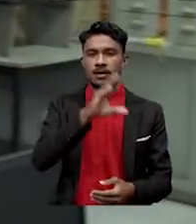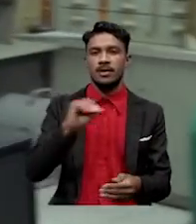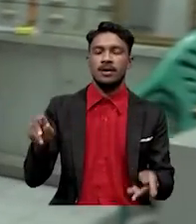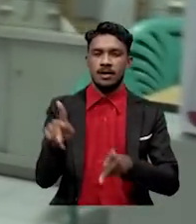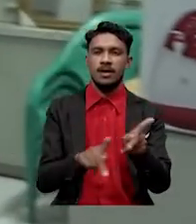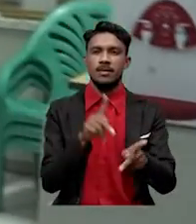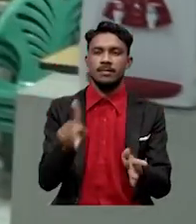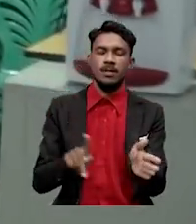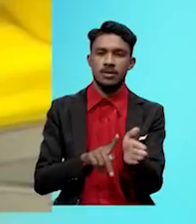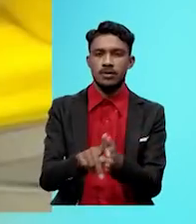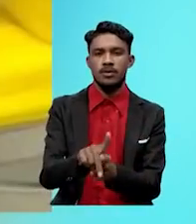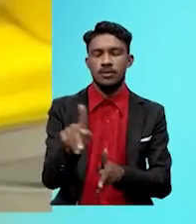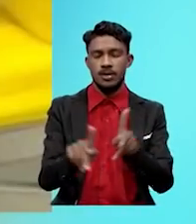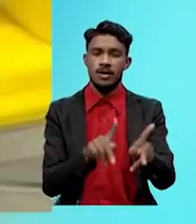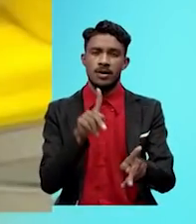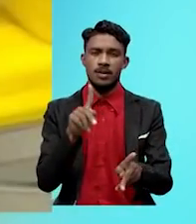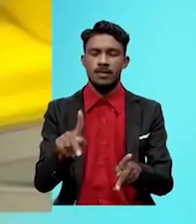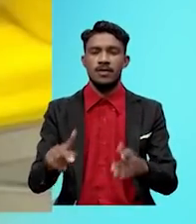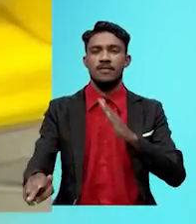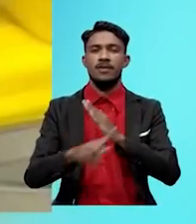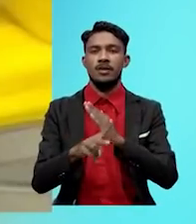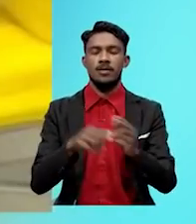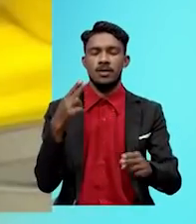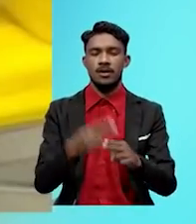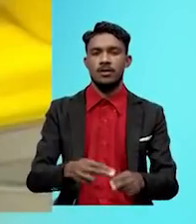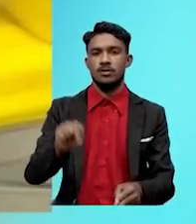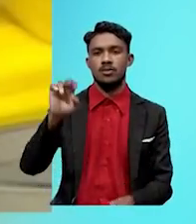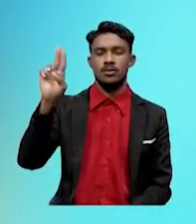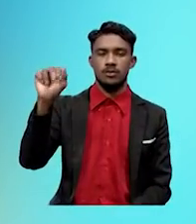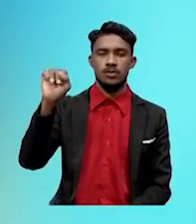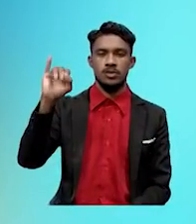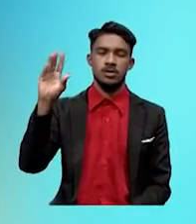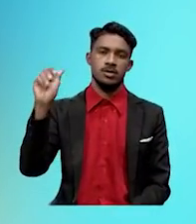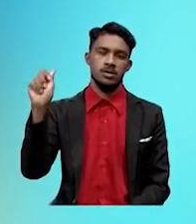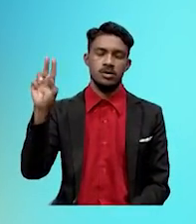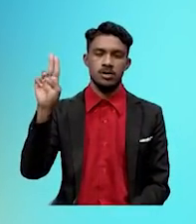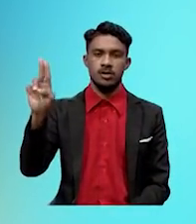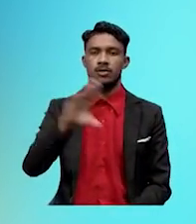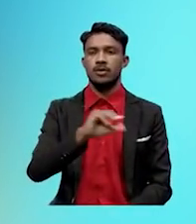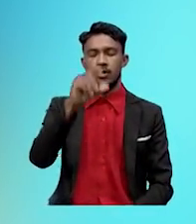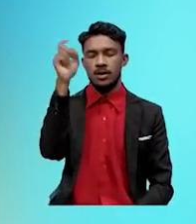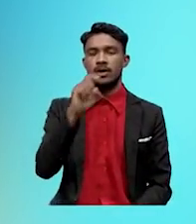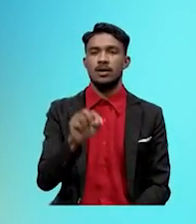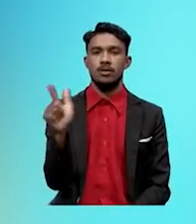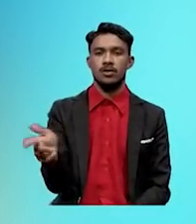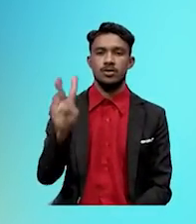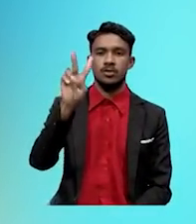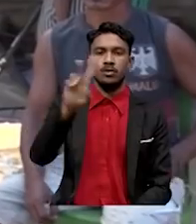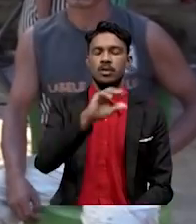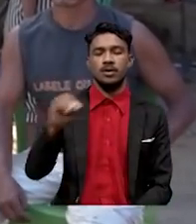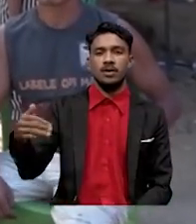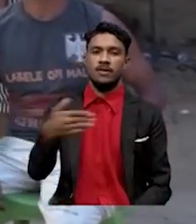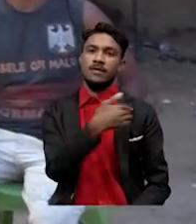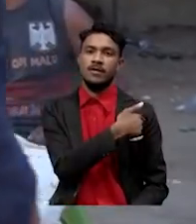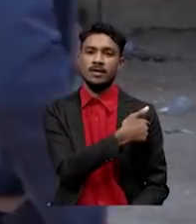sakruat ho disona mate vitima nunsiu Calistro Pinto ho idari rua nulu resen rua ia liman no parte kano sangkaru. Kaju